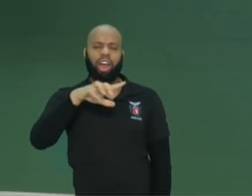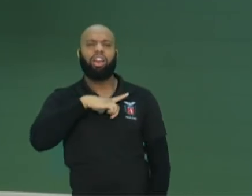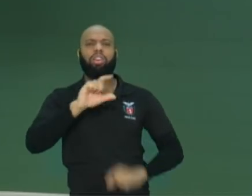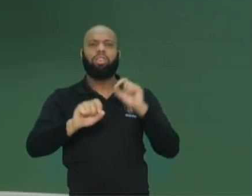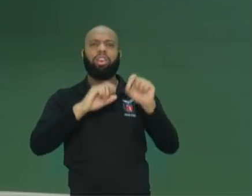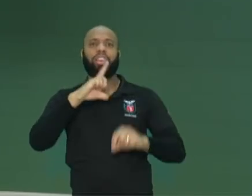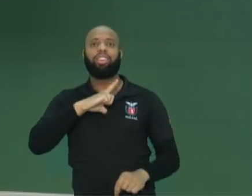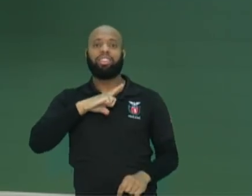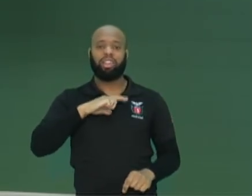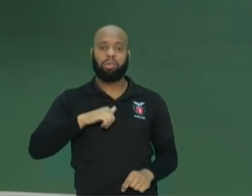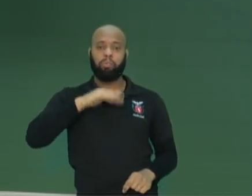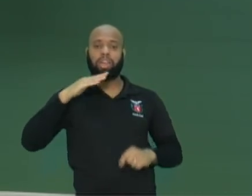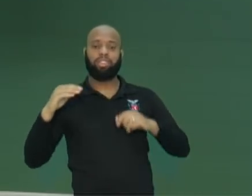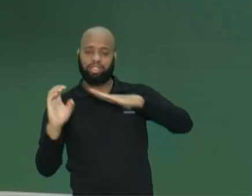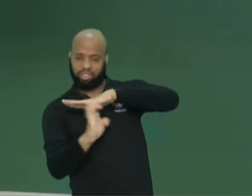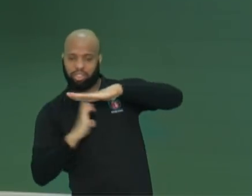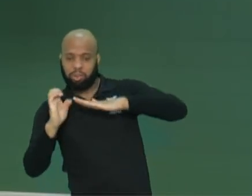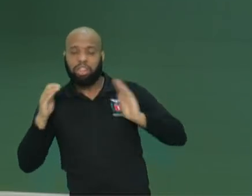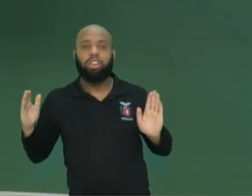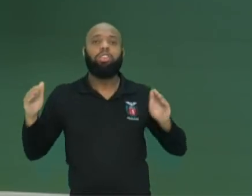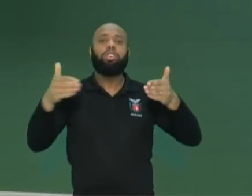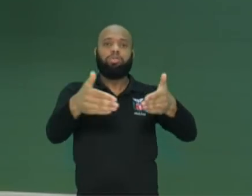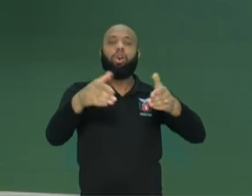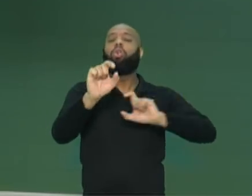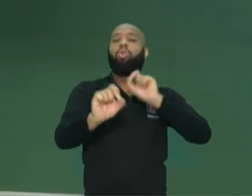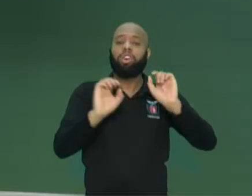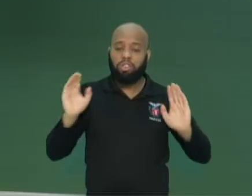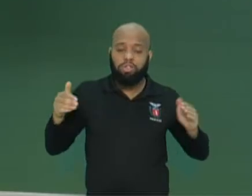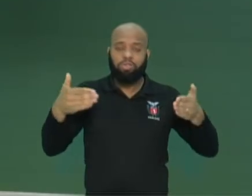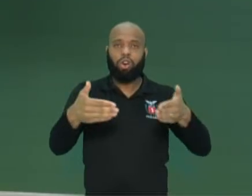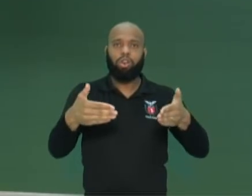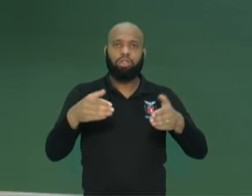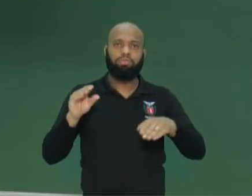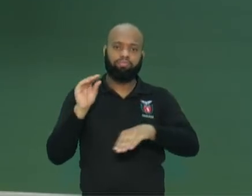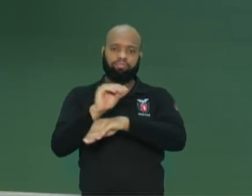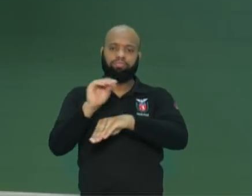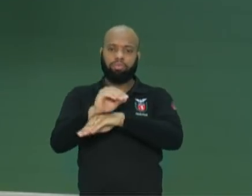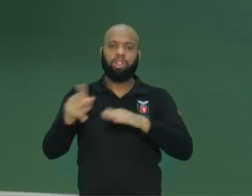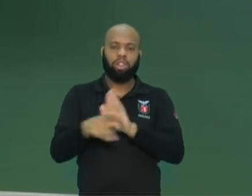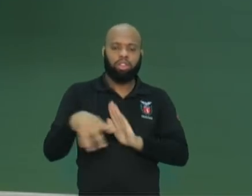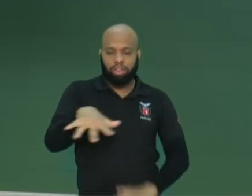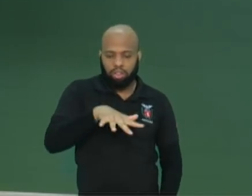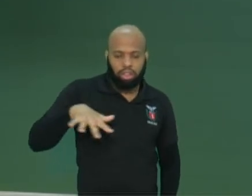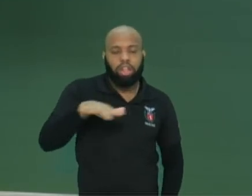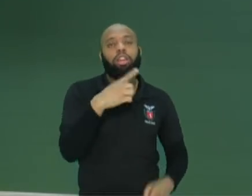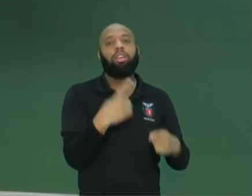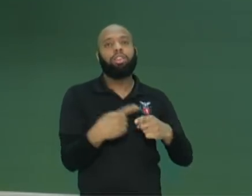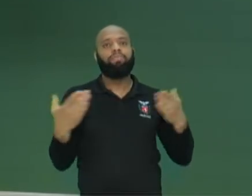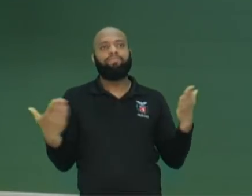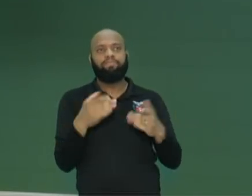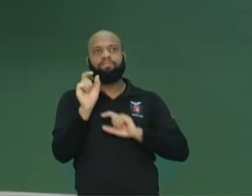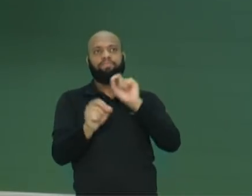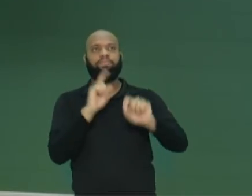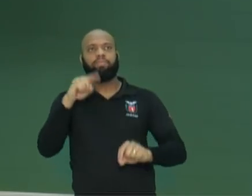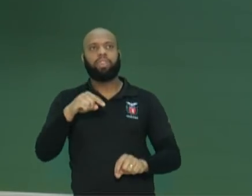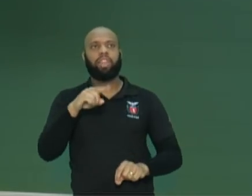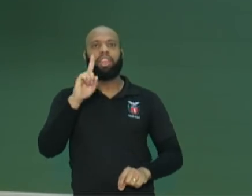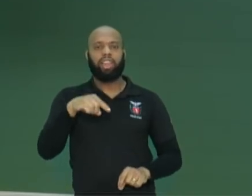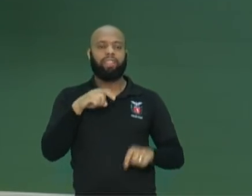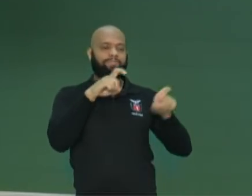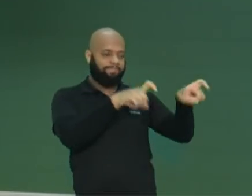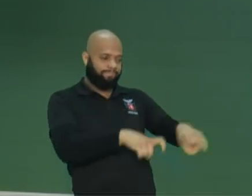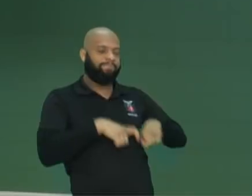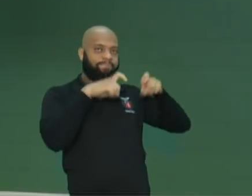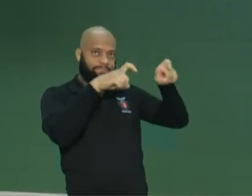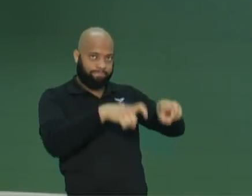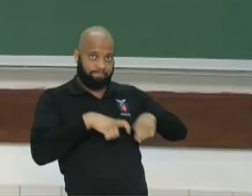concentram empresas voltadas ali para atender um determinado setor. Neste caso aqui, é a agroindústria,